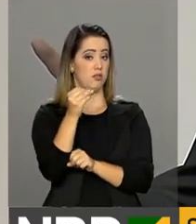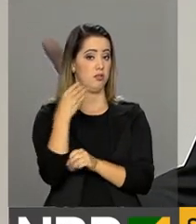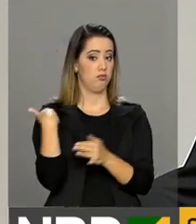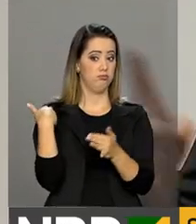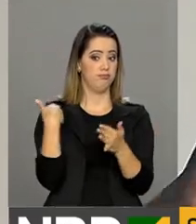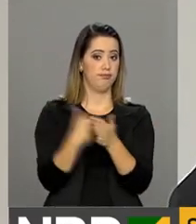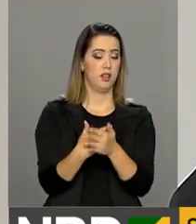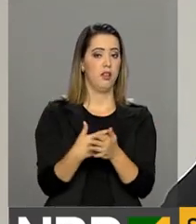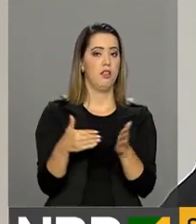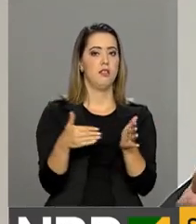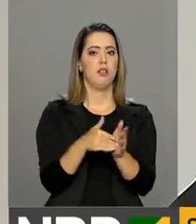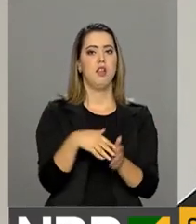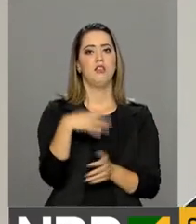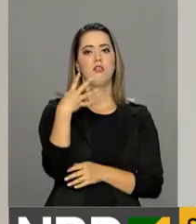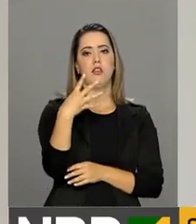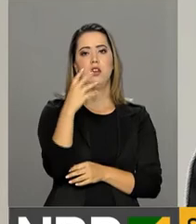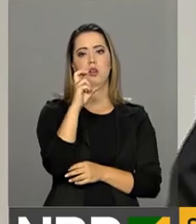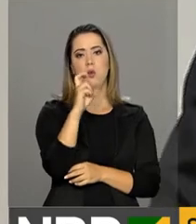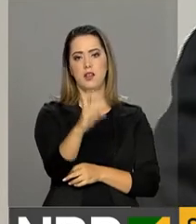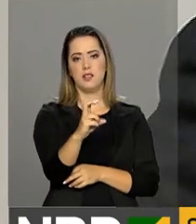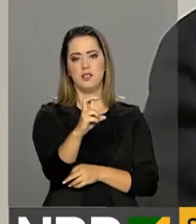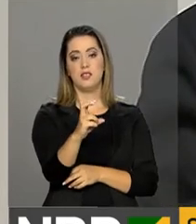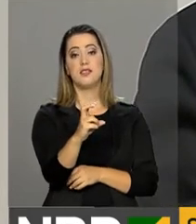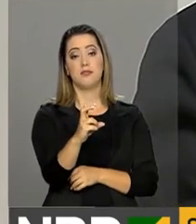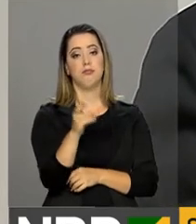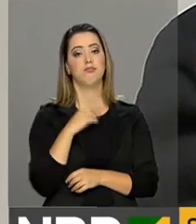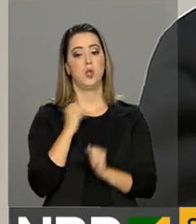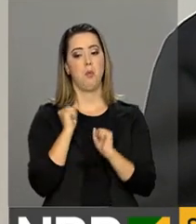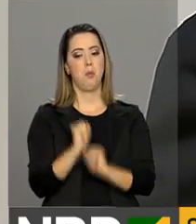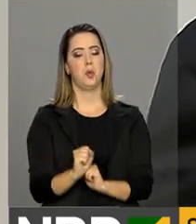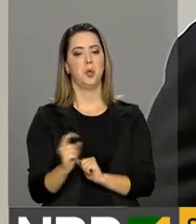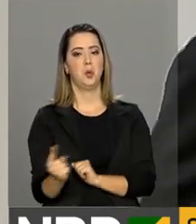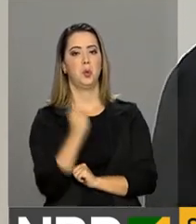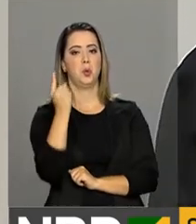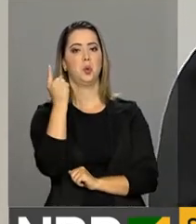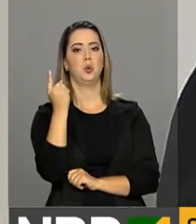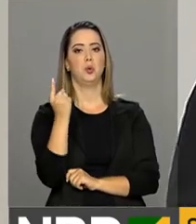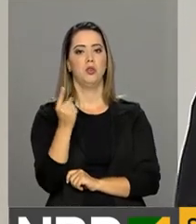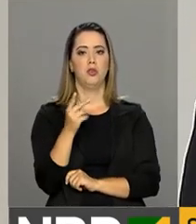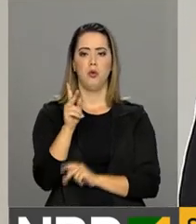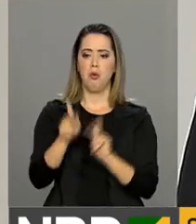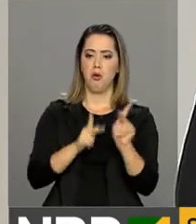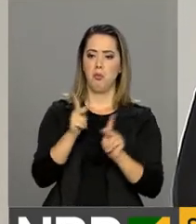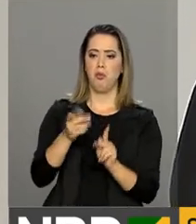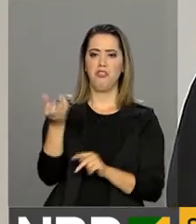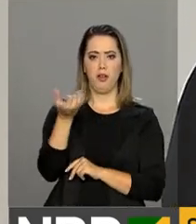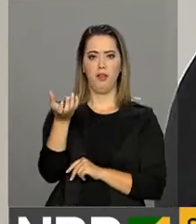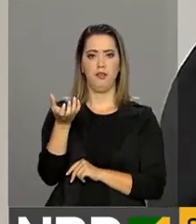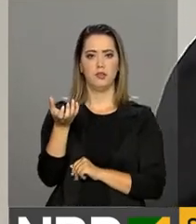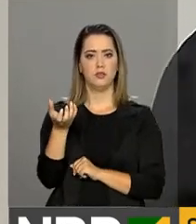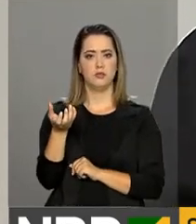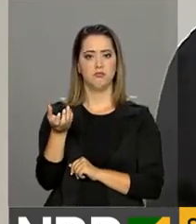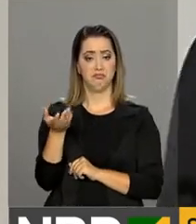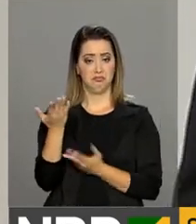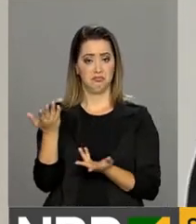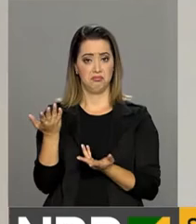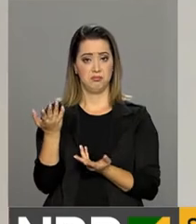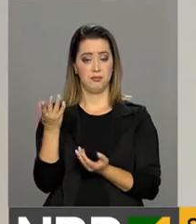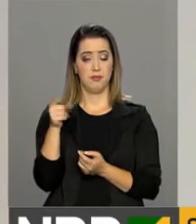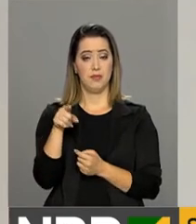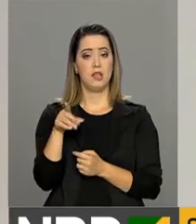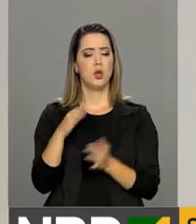45 passando da condição de 34 e 37 país com o povo gosta disso quando chegou em